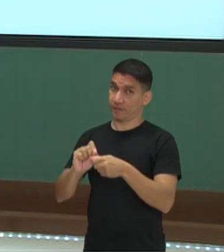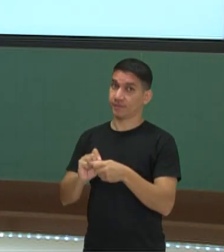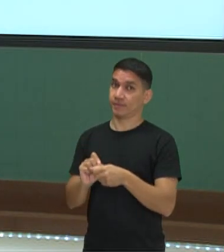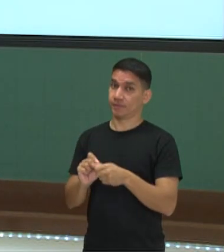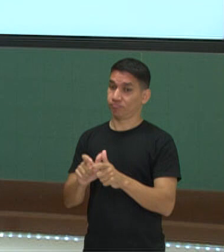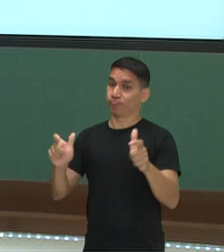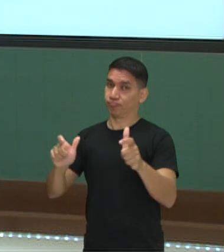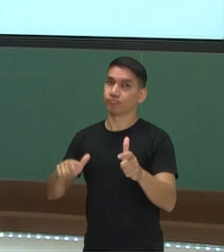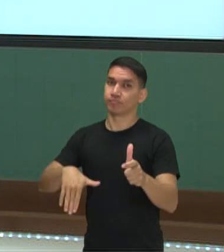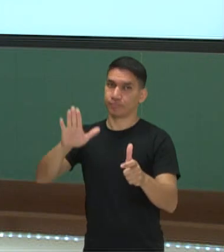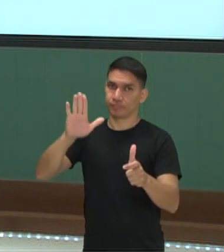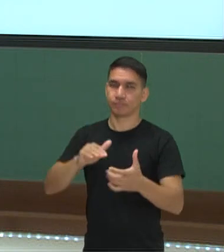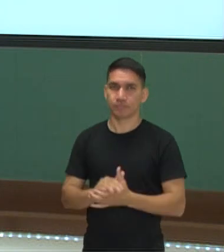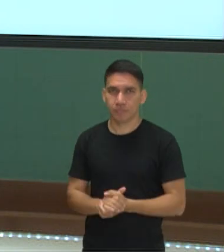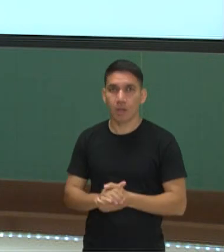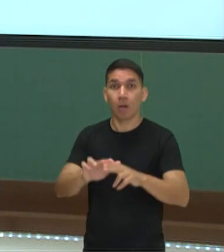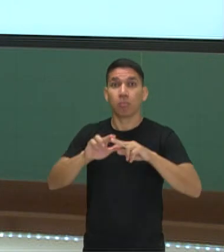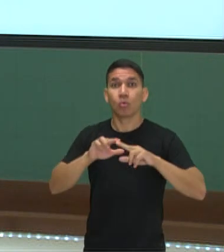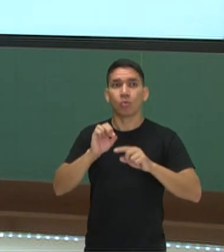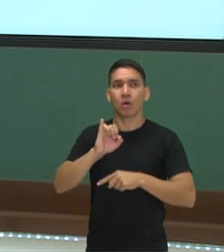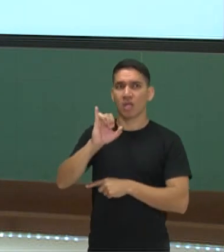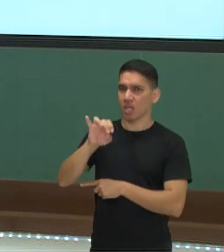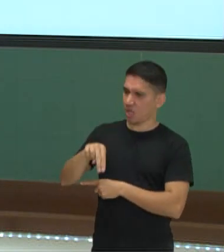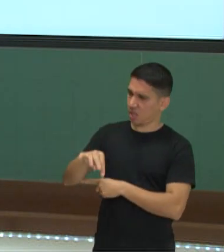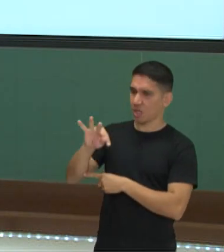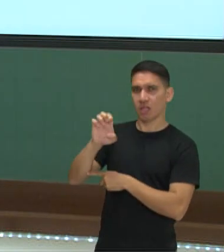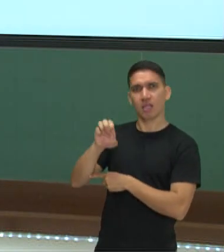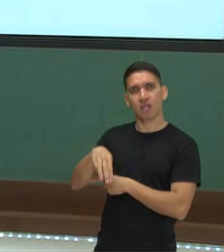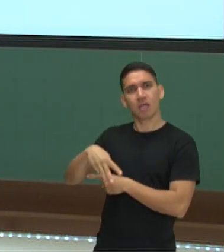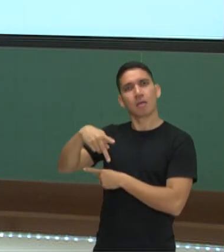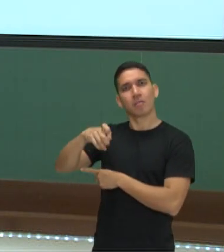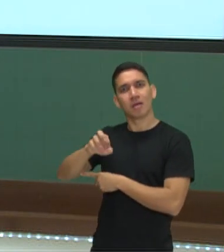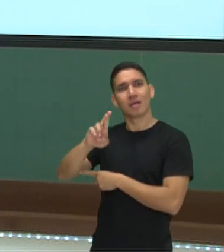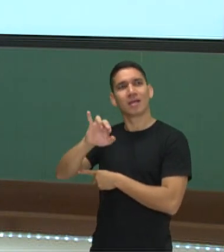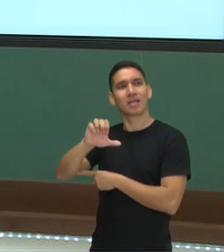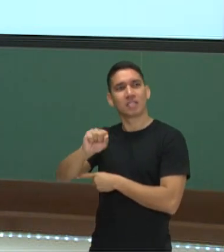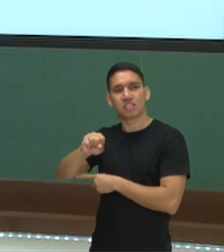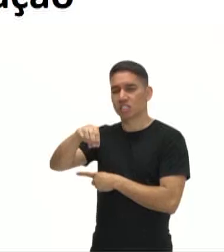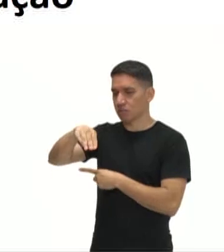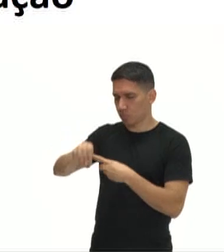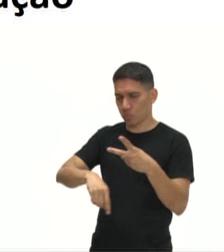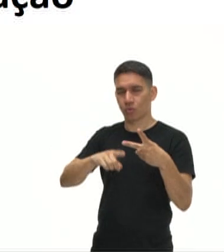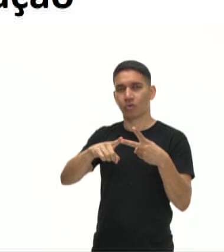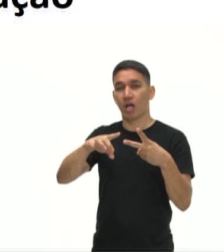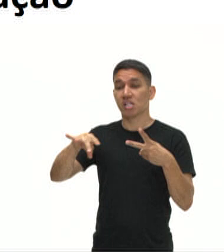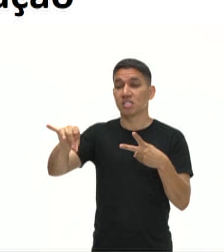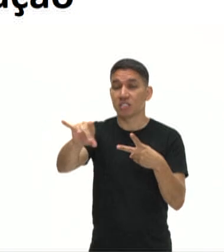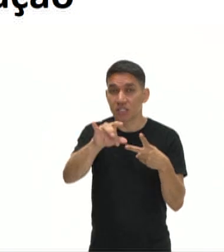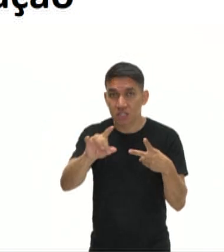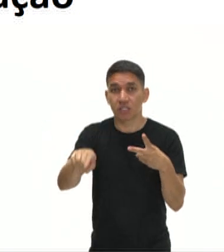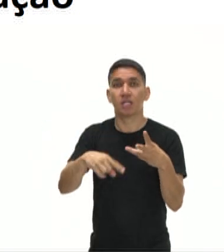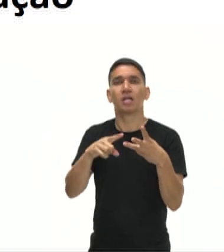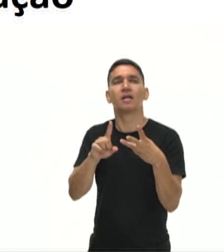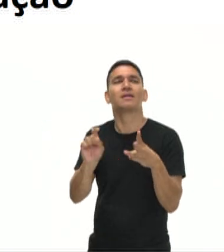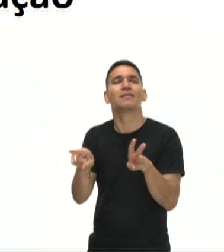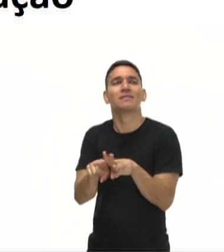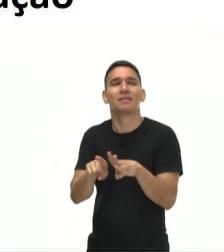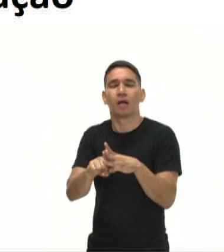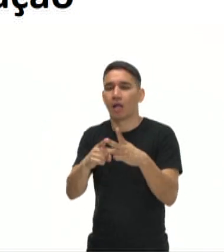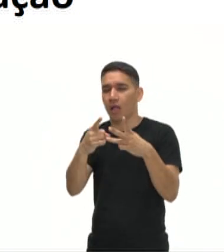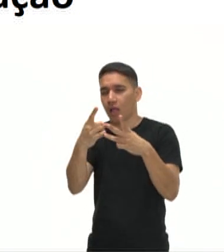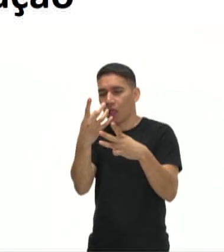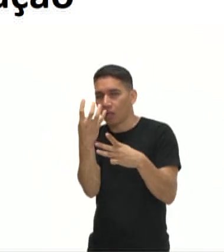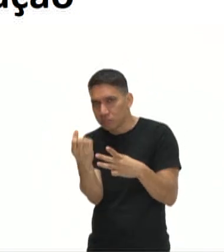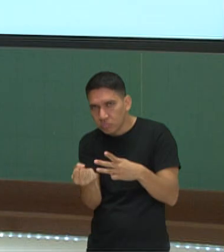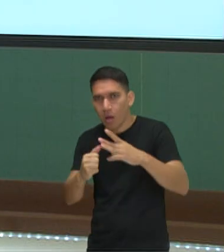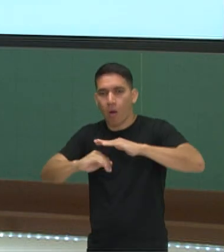intensificar. Então, o intemperismo, a salinização, a compactação e a